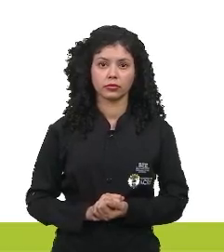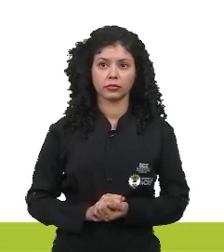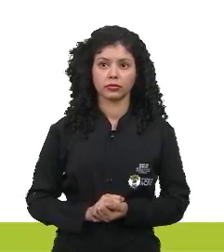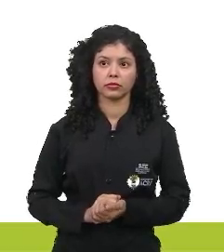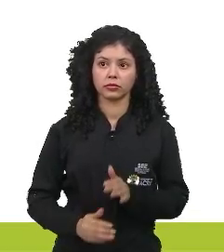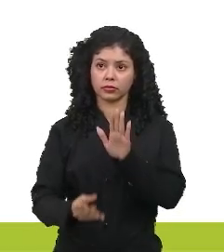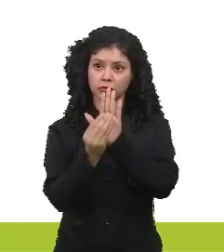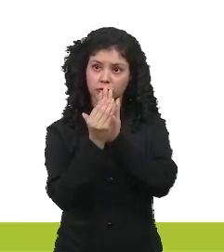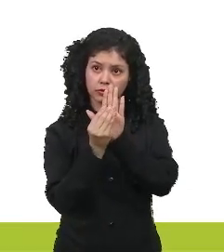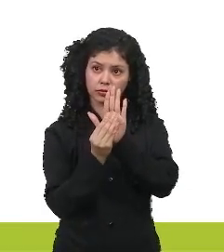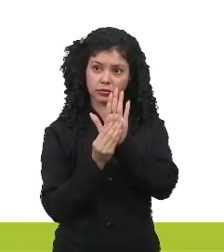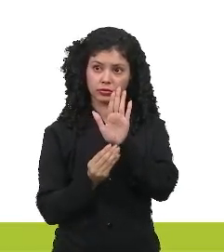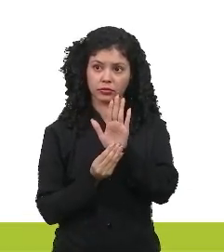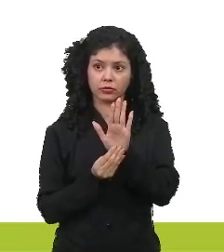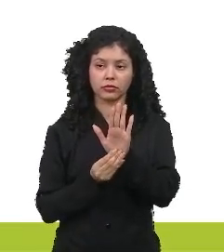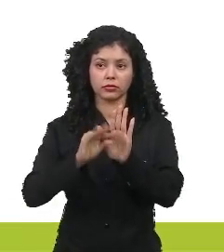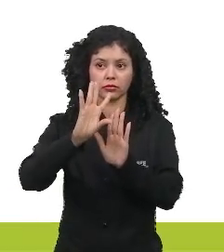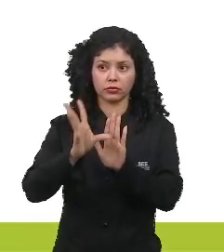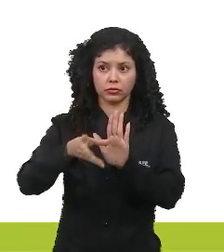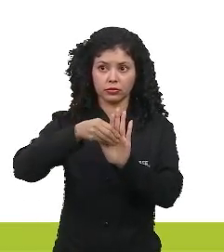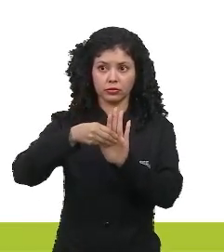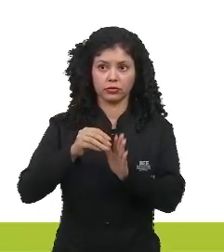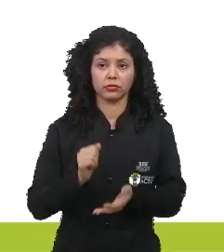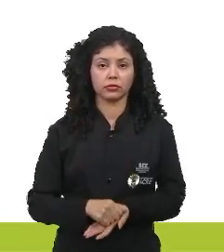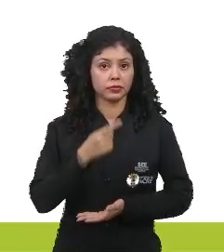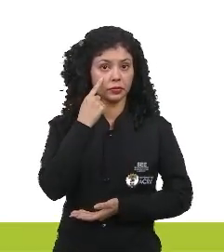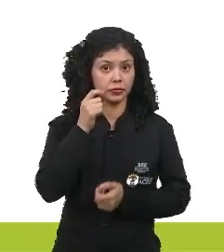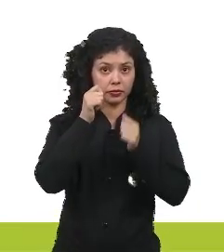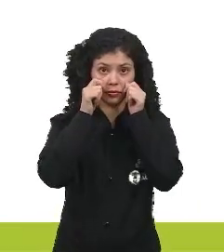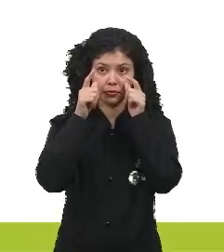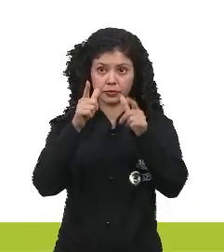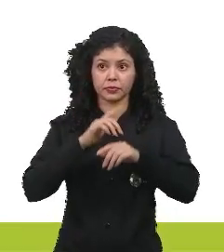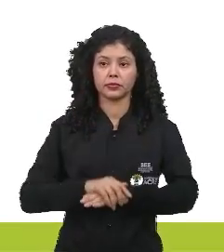esses dados que eu trouxe para vocês. Presta atenção.